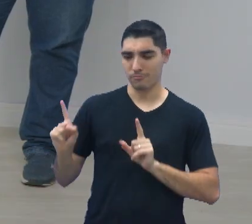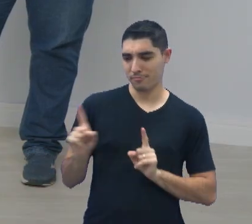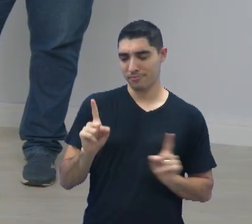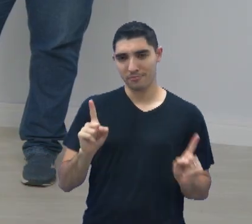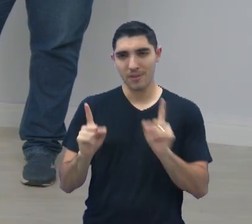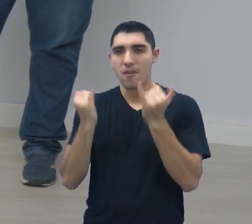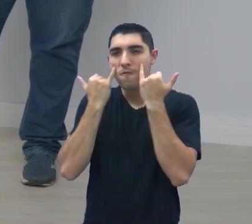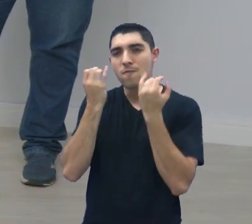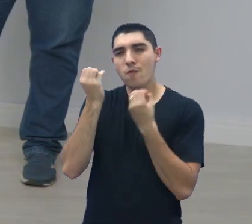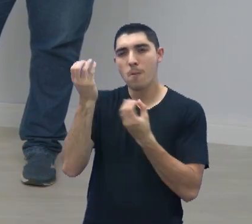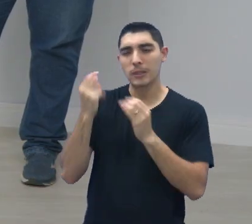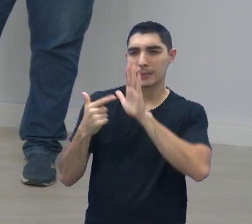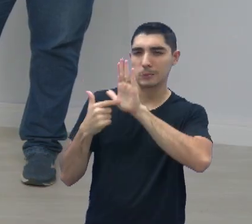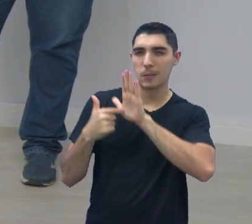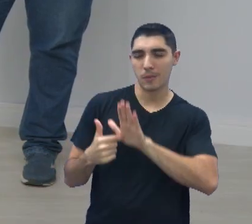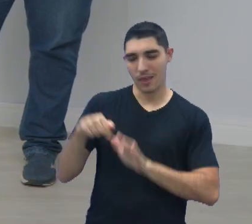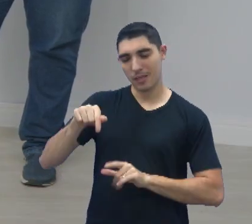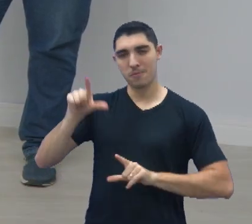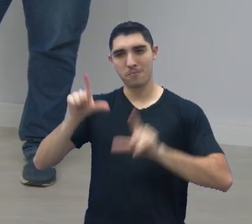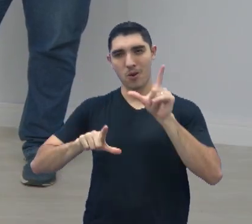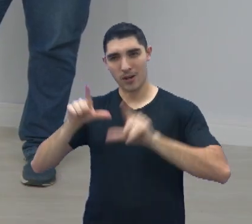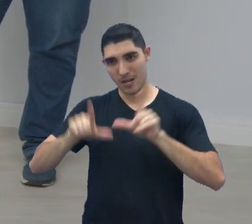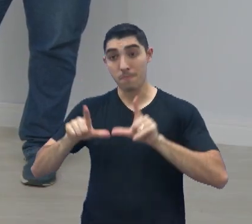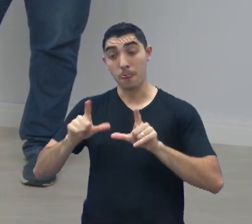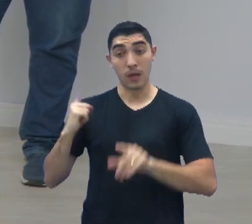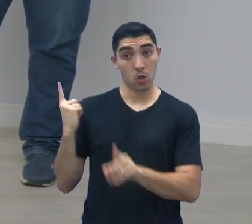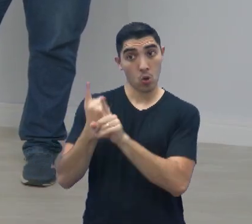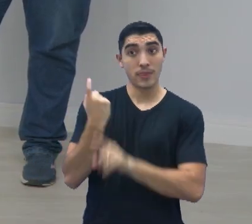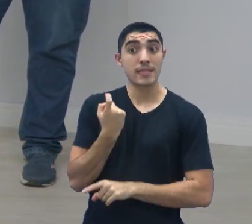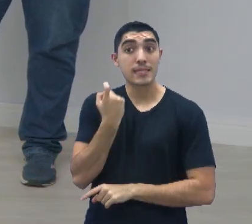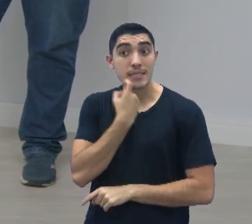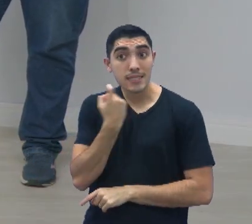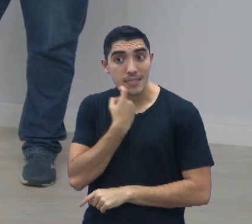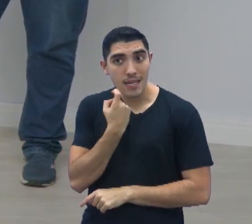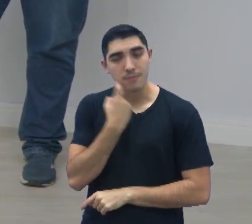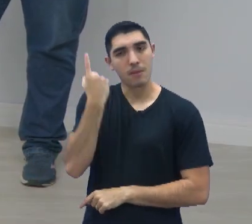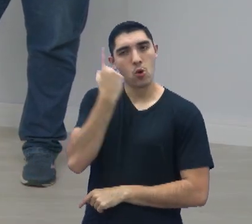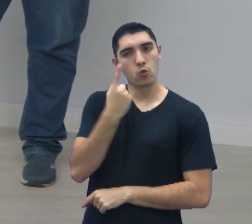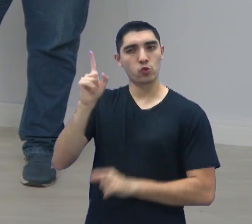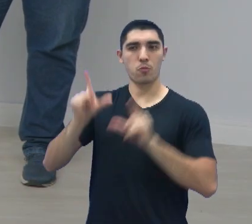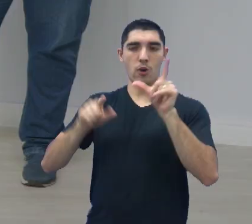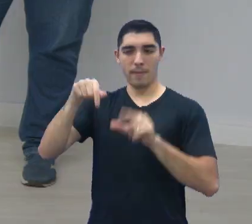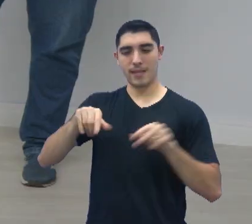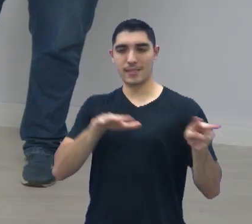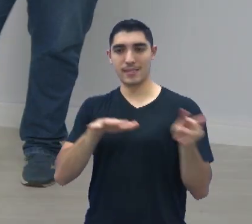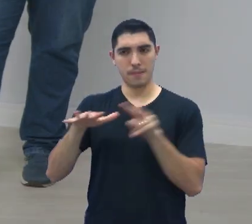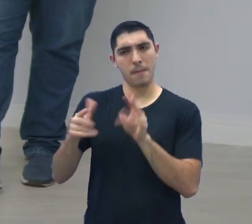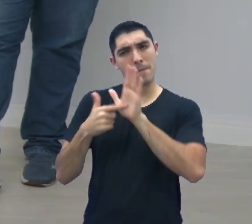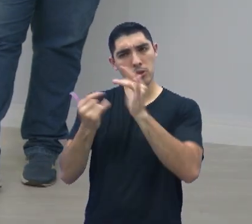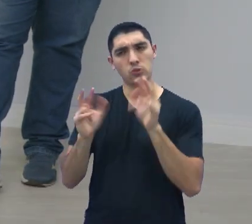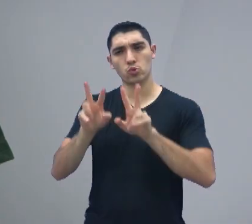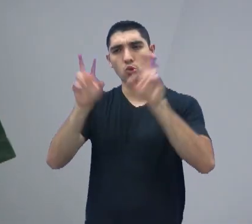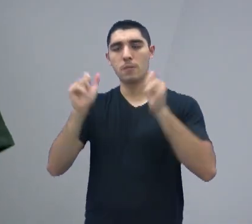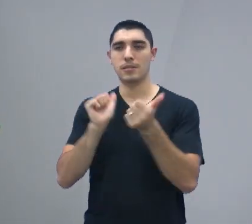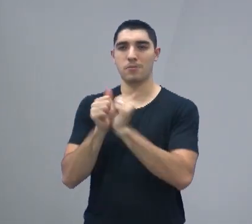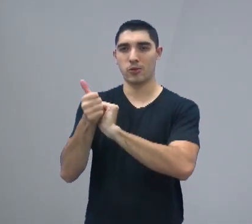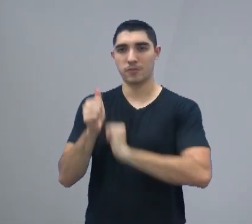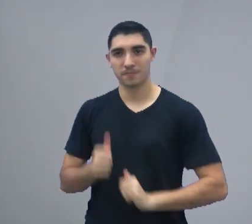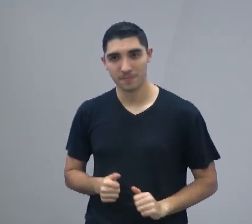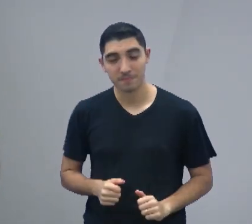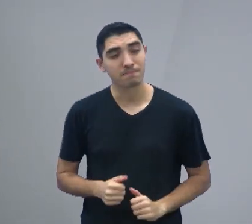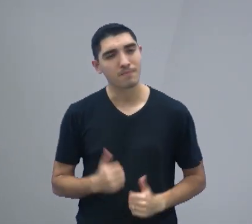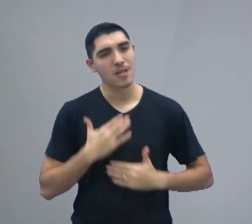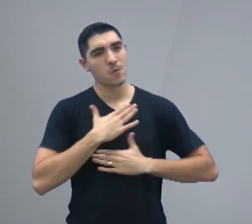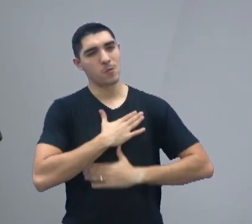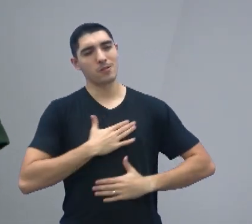informações contigo aqui no nosso programa. Te aguardo na sexta-feira para a gente fechar a semana, claro, com muito esporte aqui da nossa cidade. Pera, o prazer